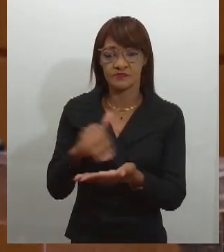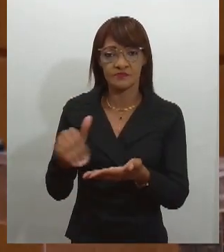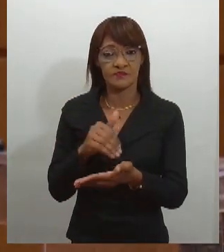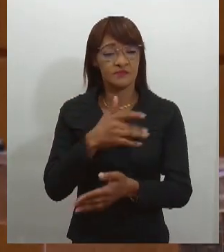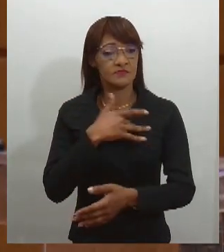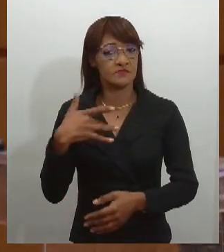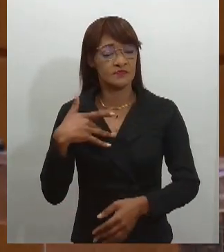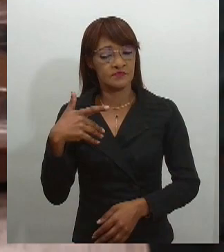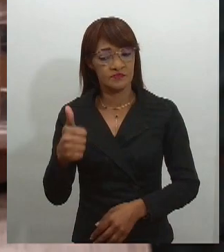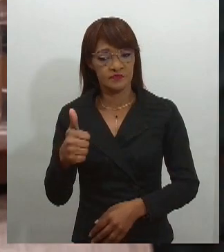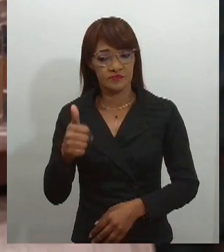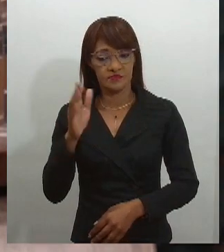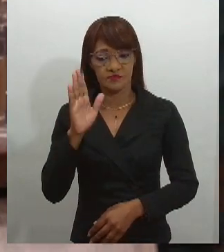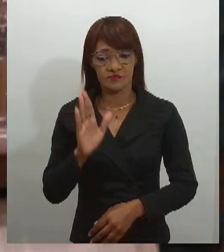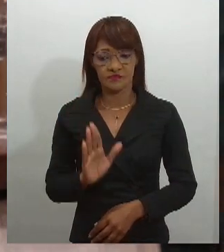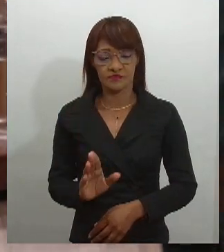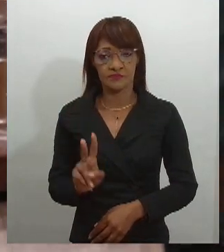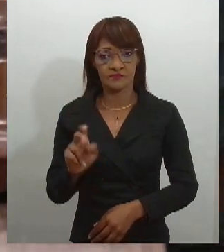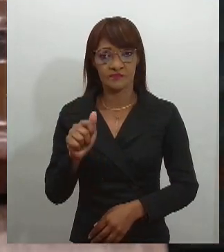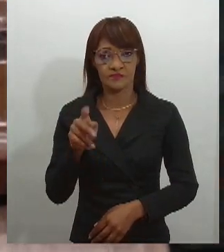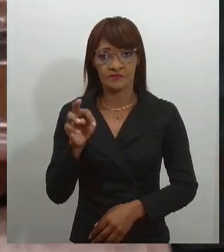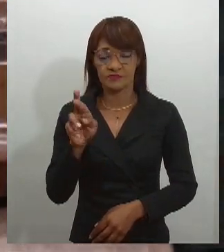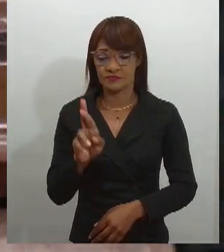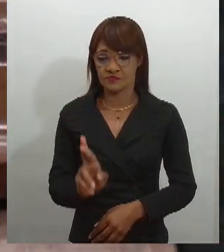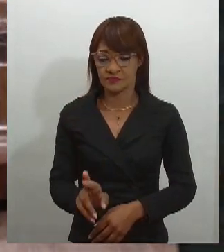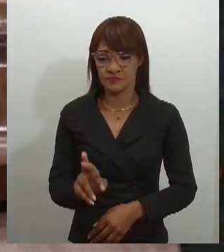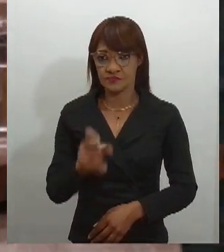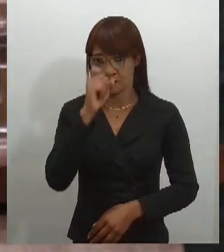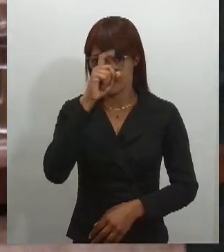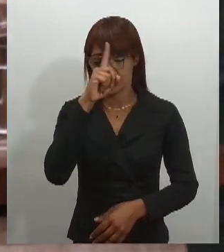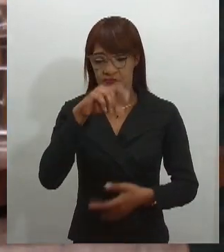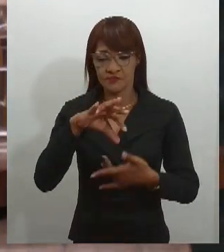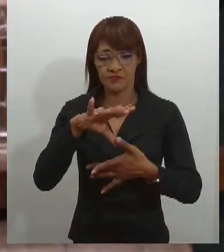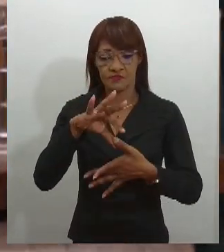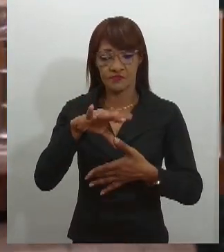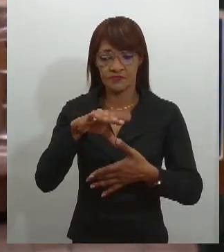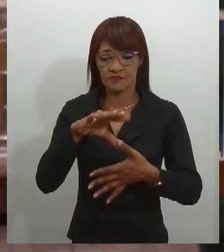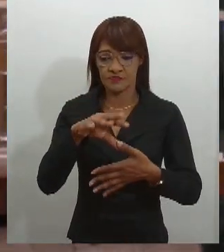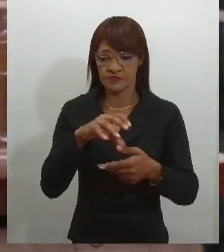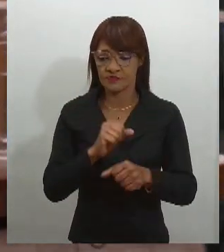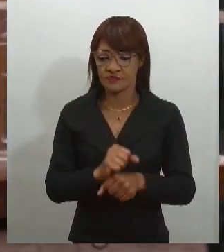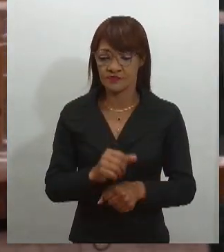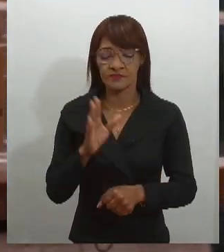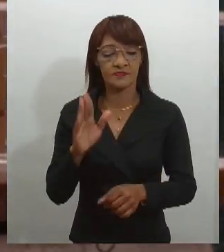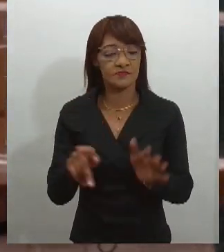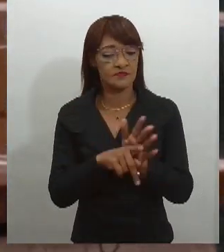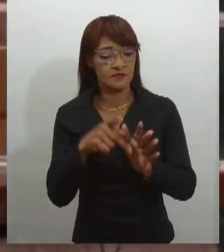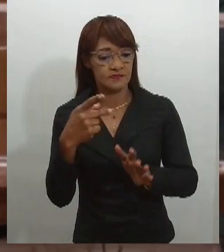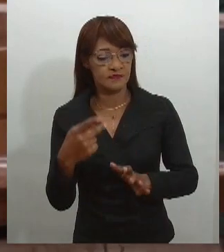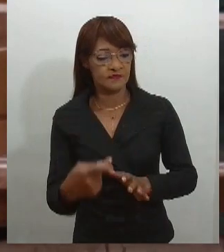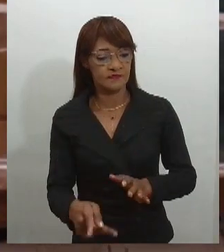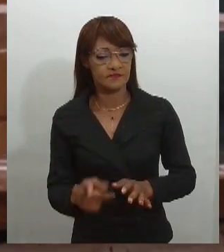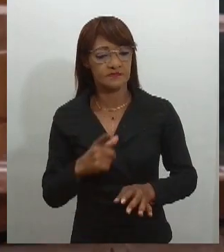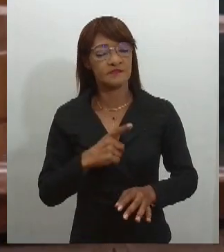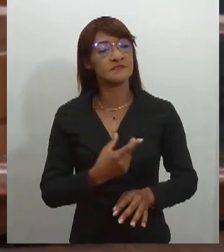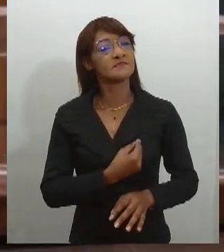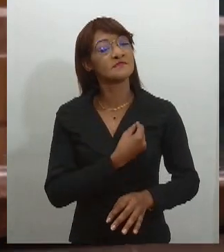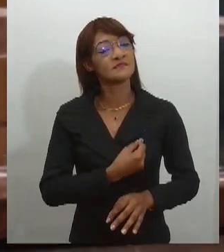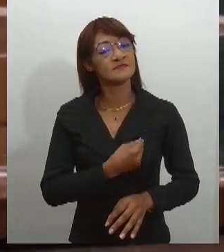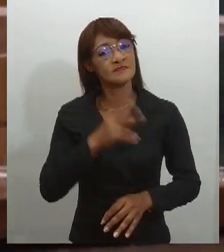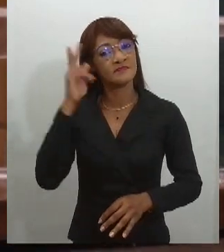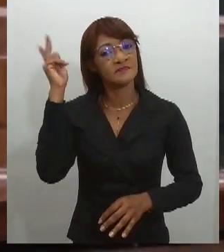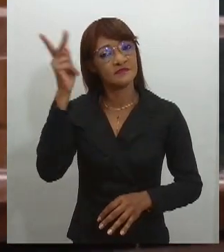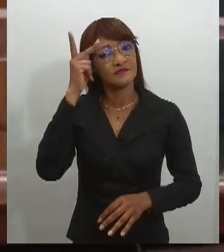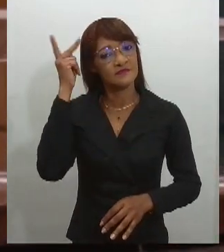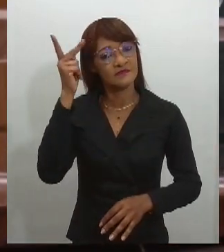Pinheiro, ao Hospital Regional de Nossa Senhora da Glória, unidade de saúde que fez parte da história da parlamentar